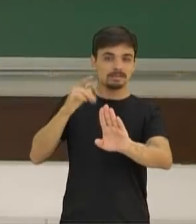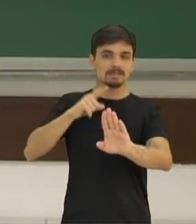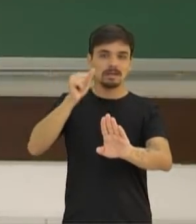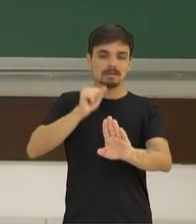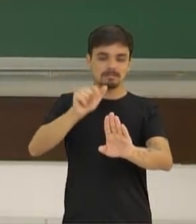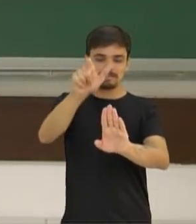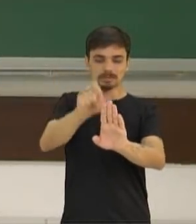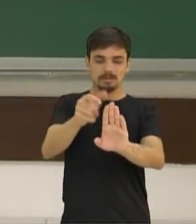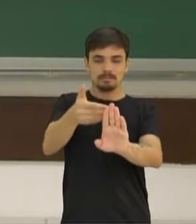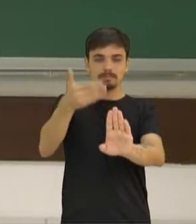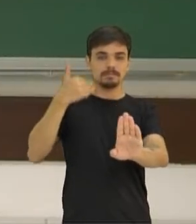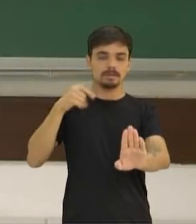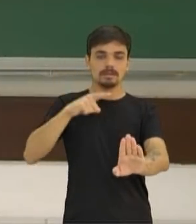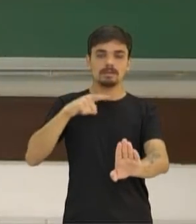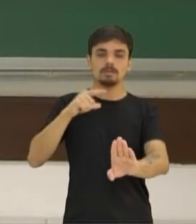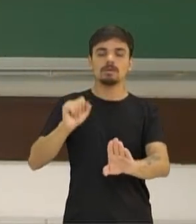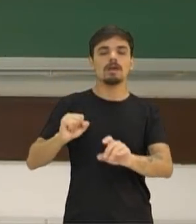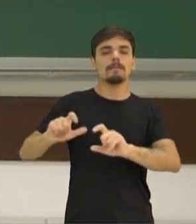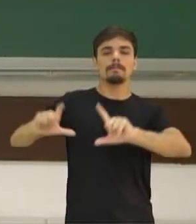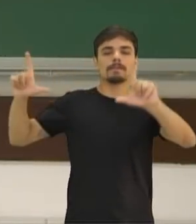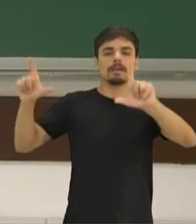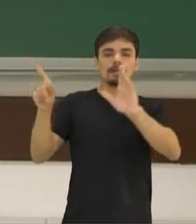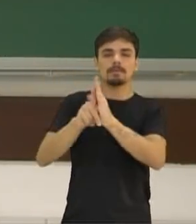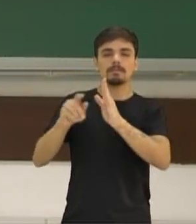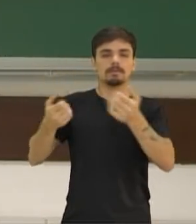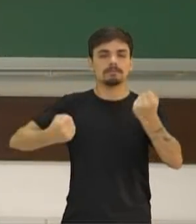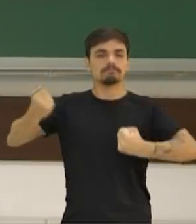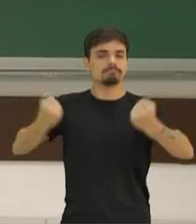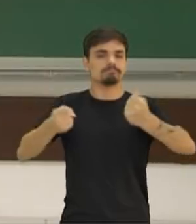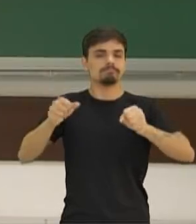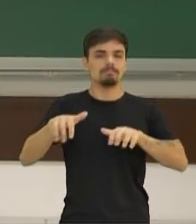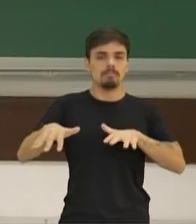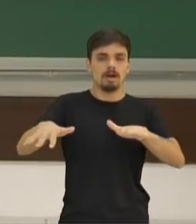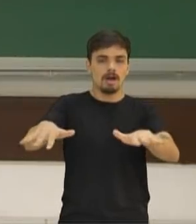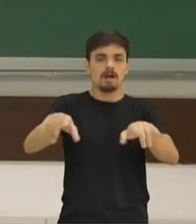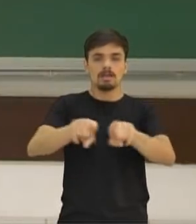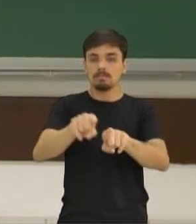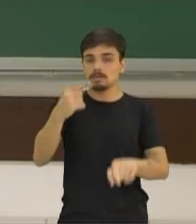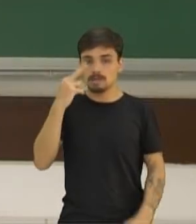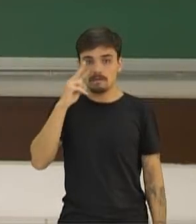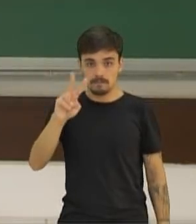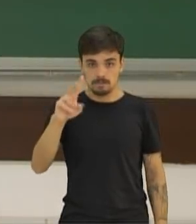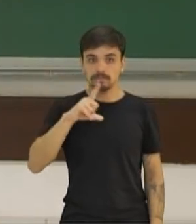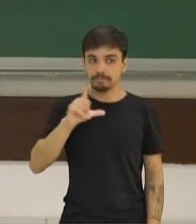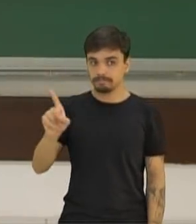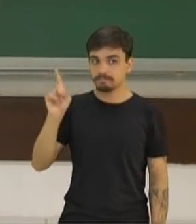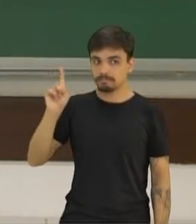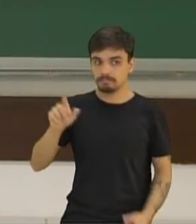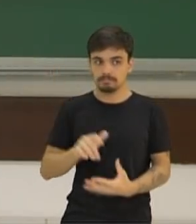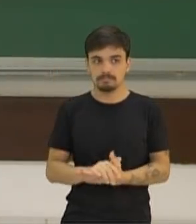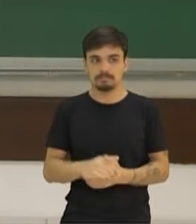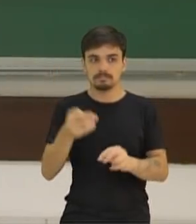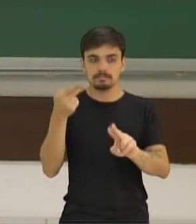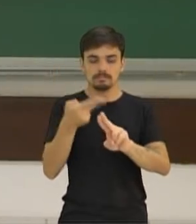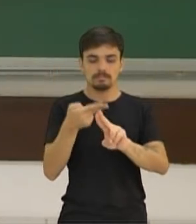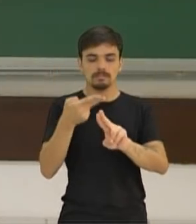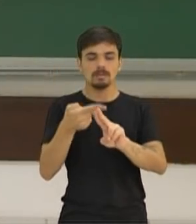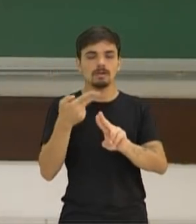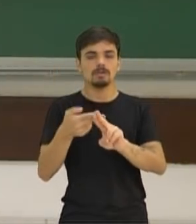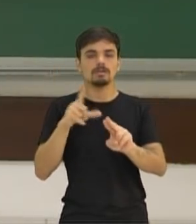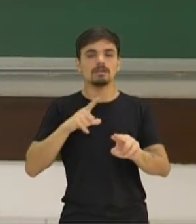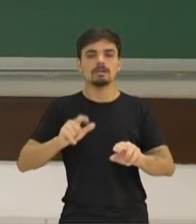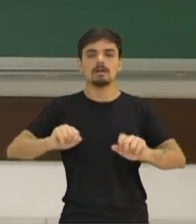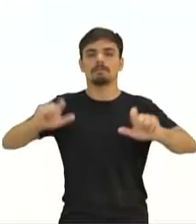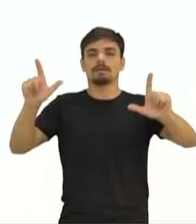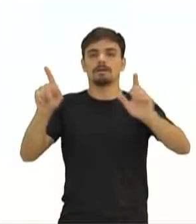Uma placa de trânsito. Já viram essa placa de trânsito amarela? Certo? Nós temos ela. O uso de uma placa de